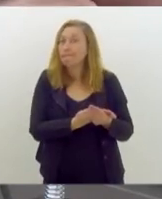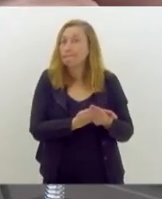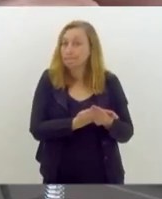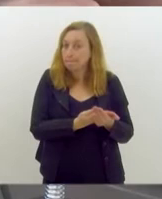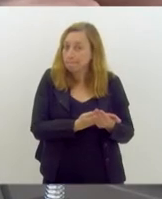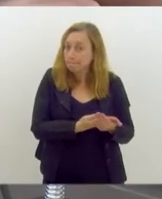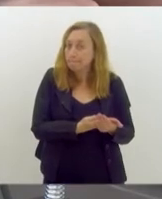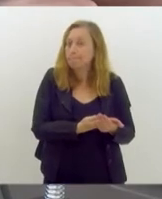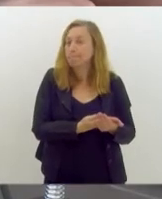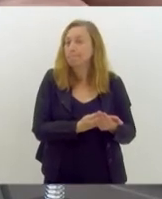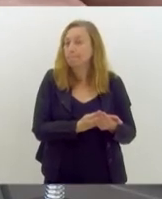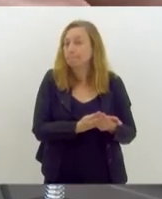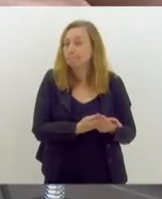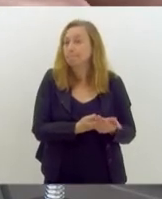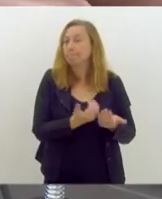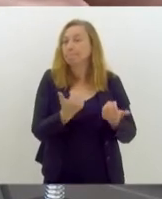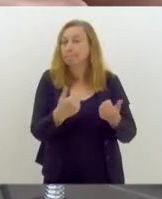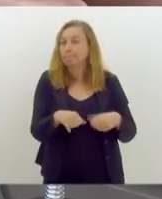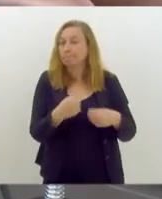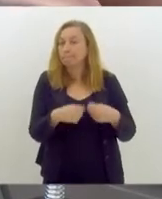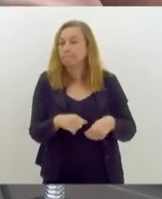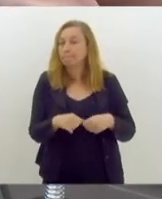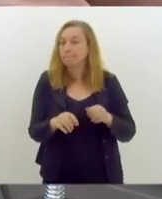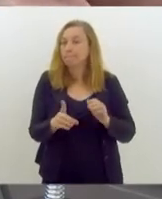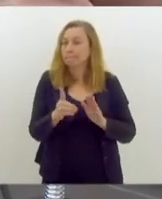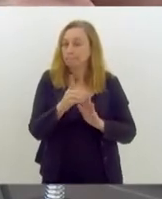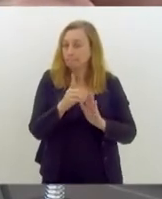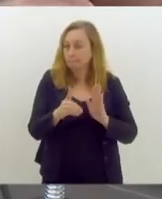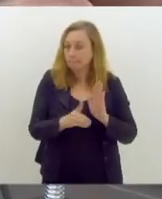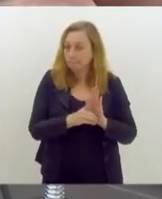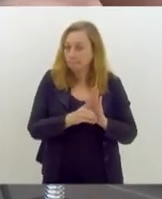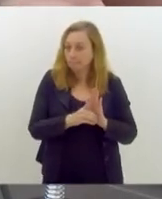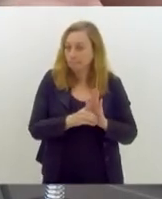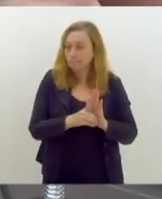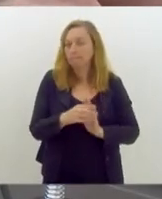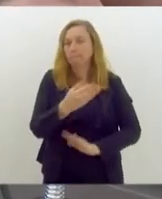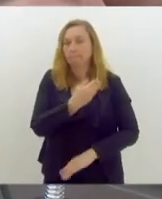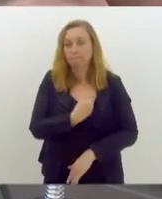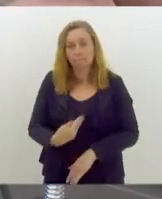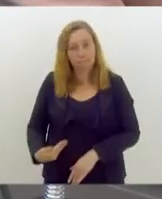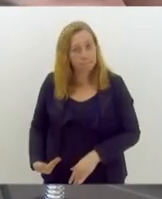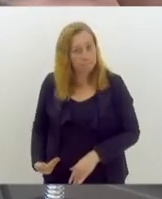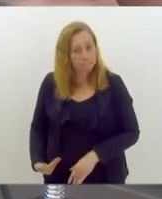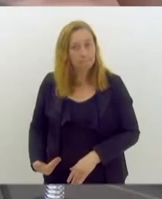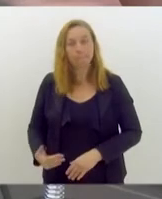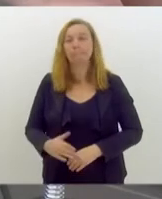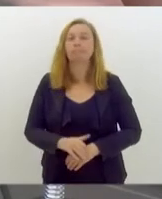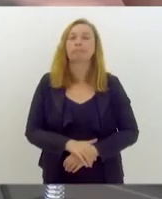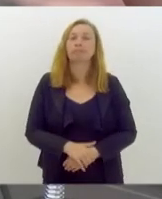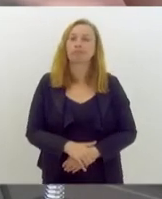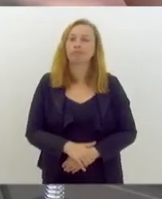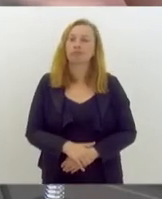é que a gente tem que pegar o decreto do governador que